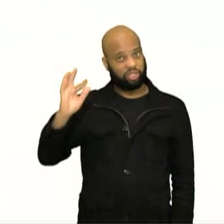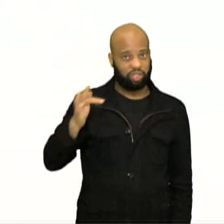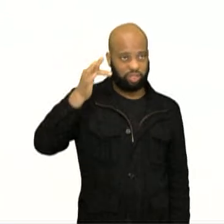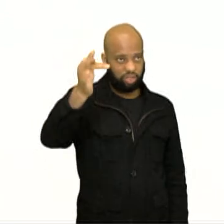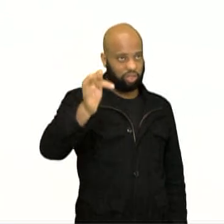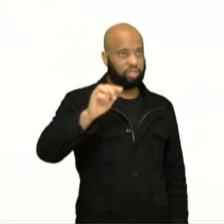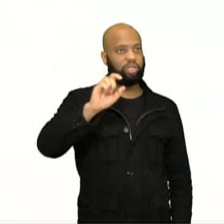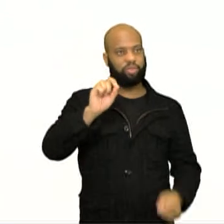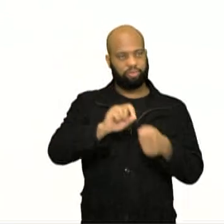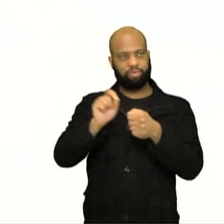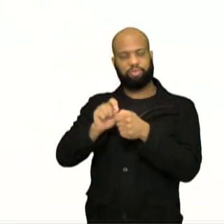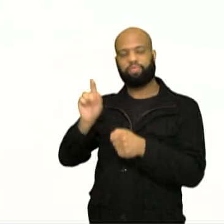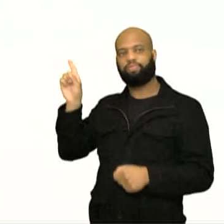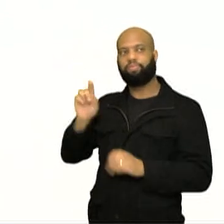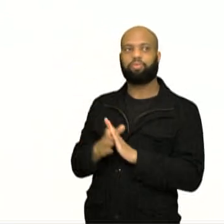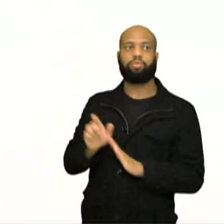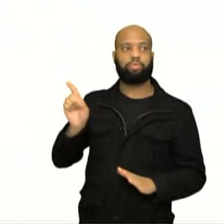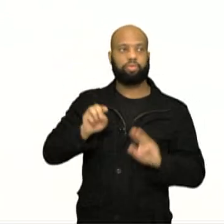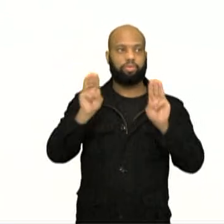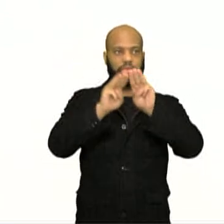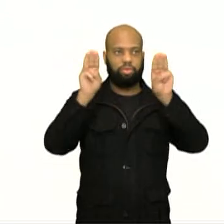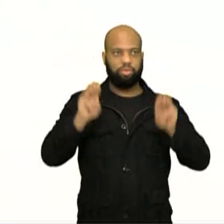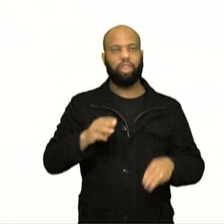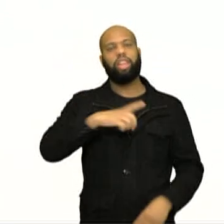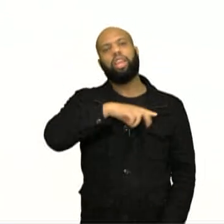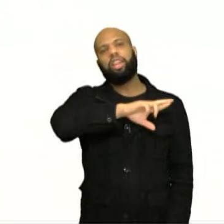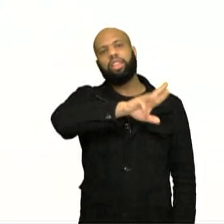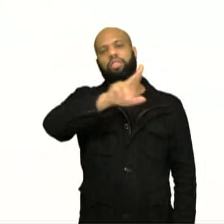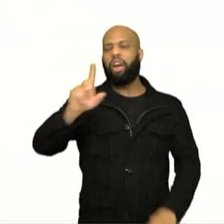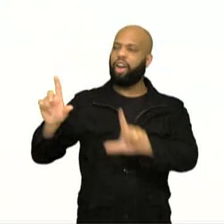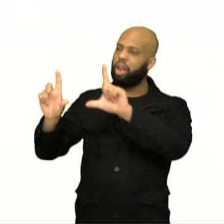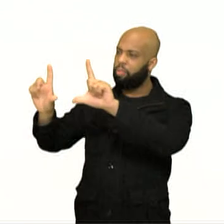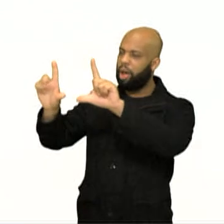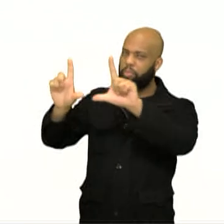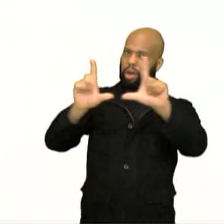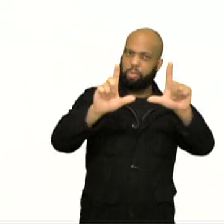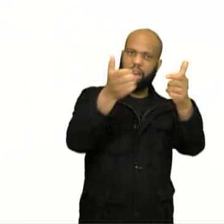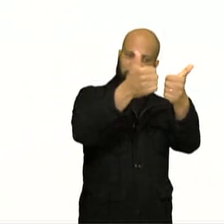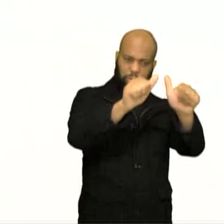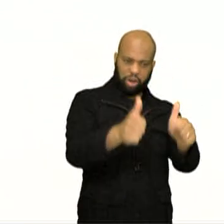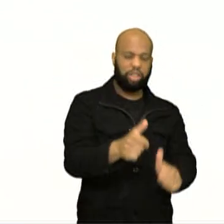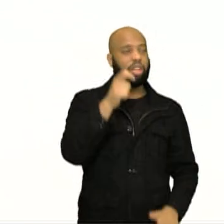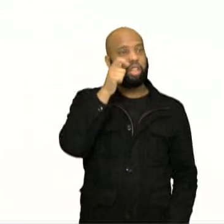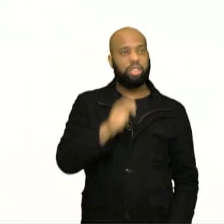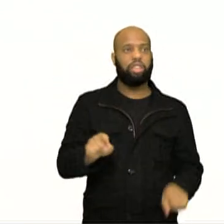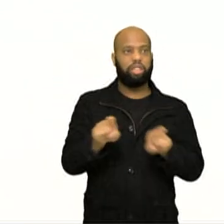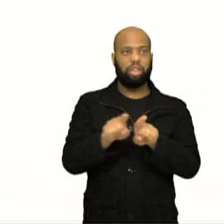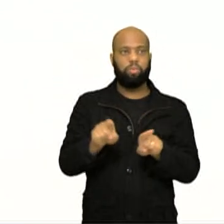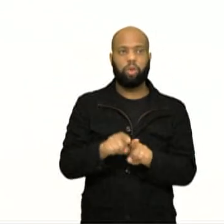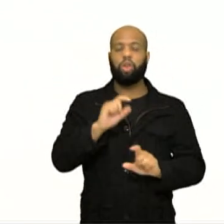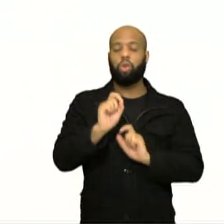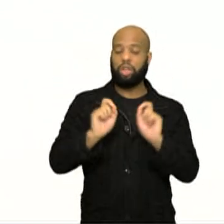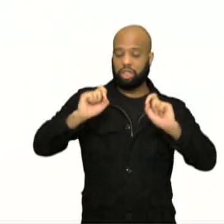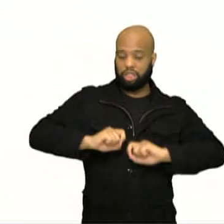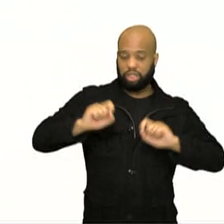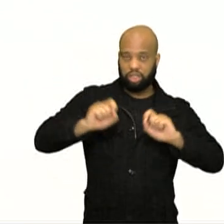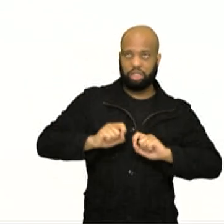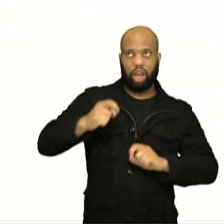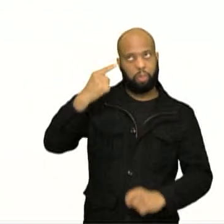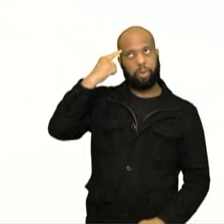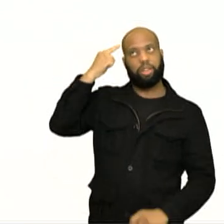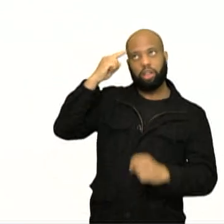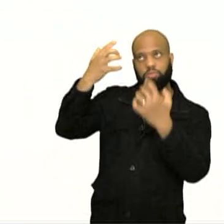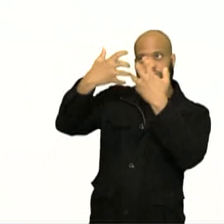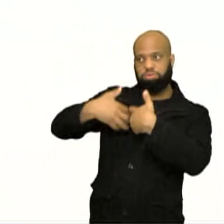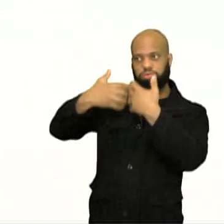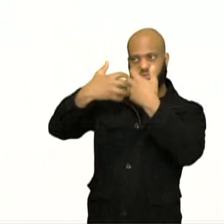é realizada. Então, nesse museu tem muitas exposições interessantes que nos dão a possibilidade de